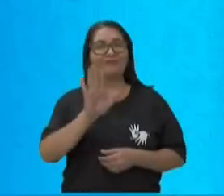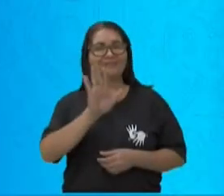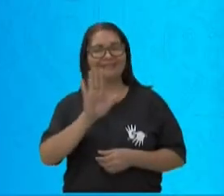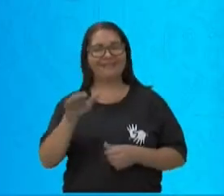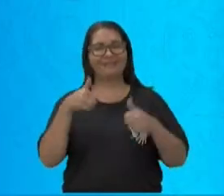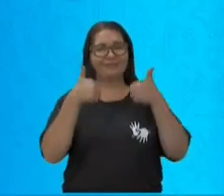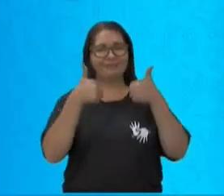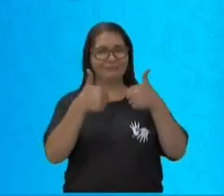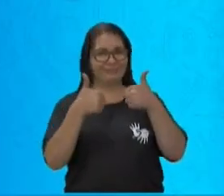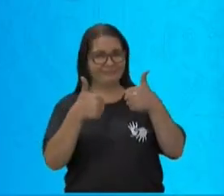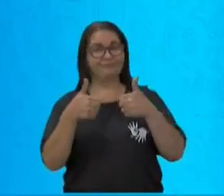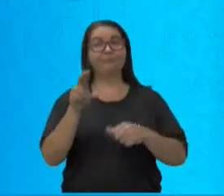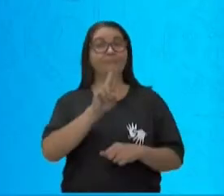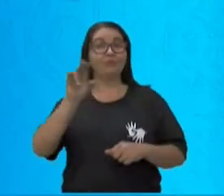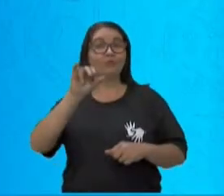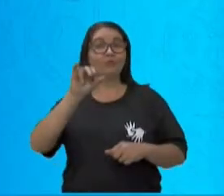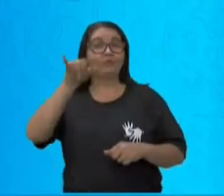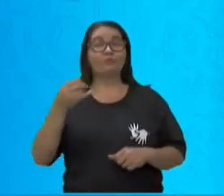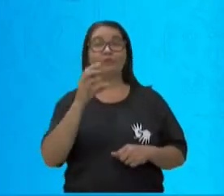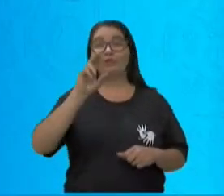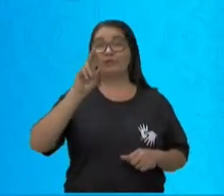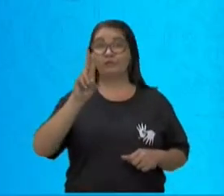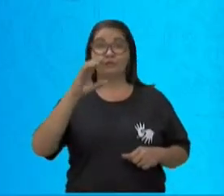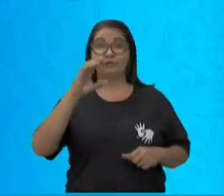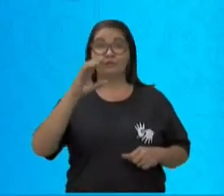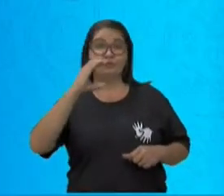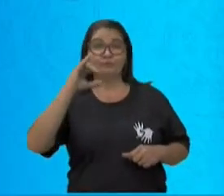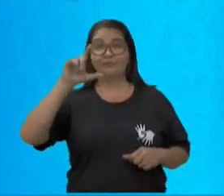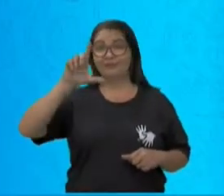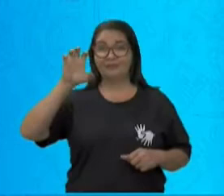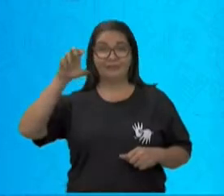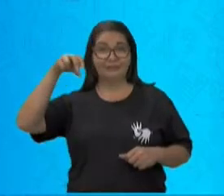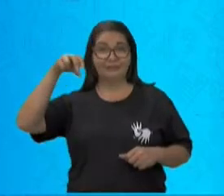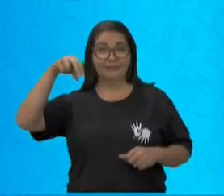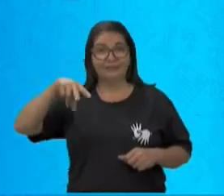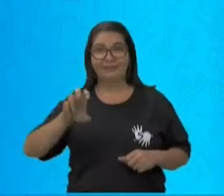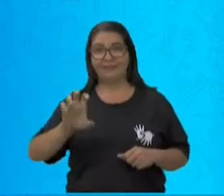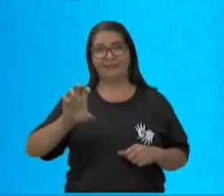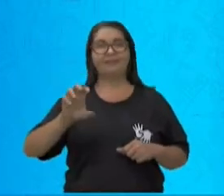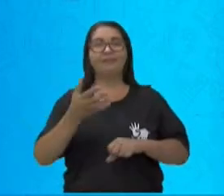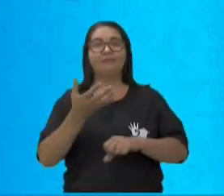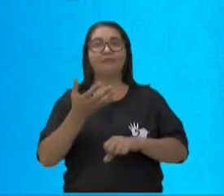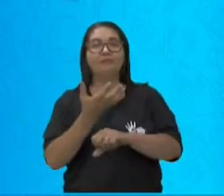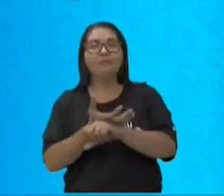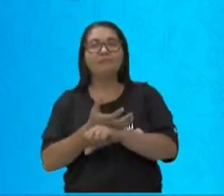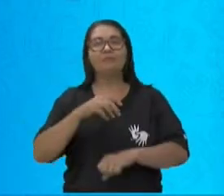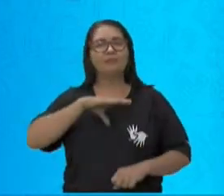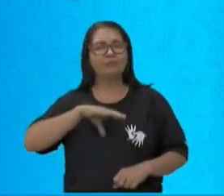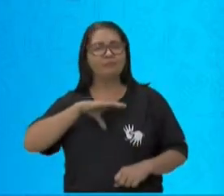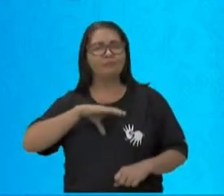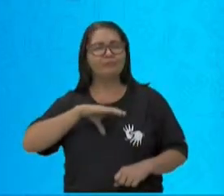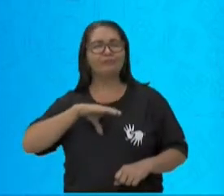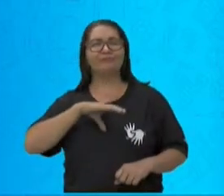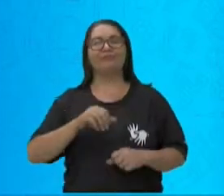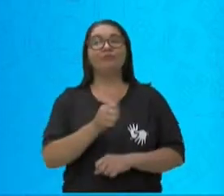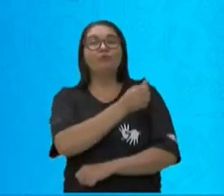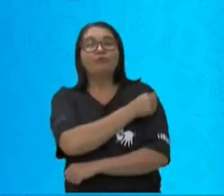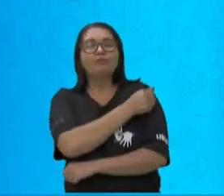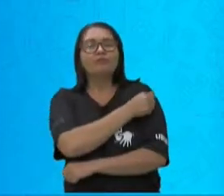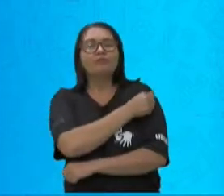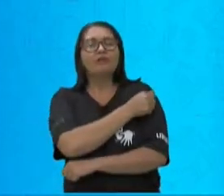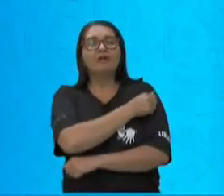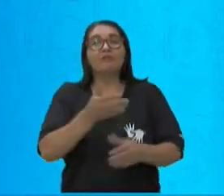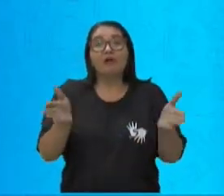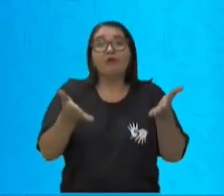Olá pessoal, eu sou a Jusilene, professora de língua portuguesa, e em nossa aula de hoje do 8º ano vamos falar